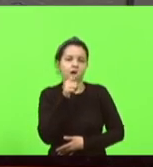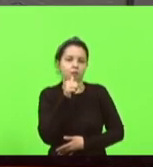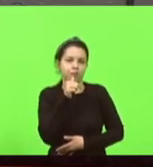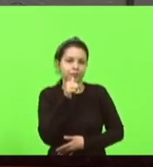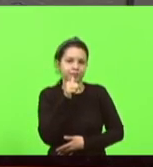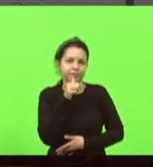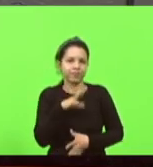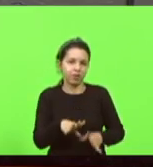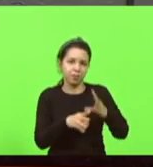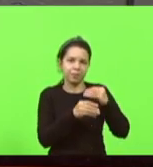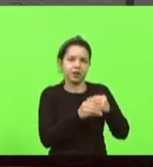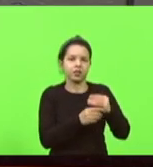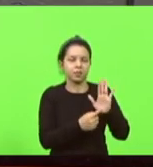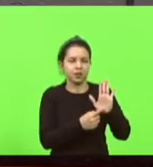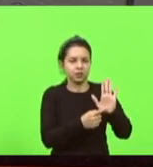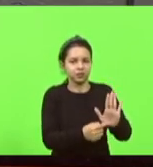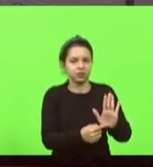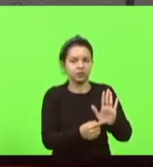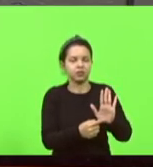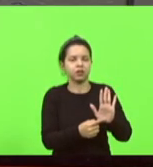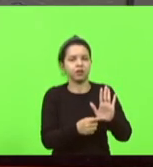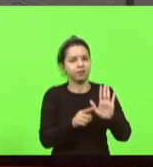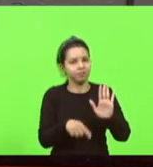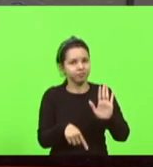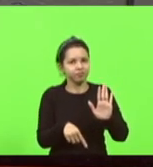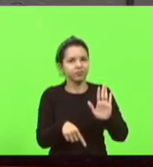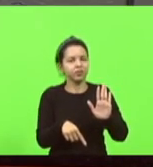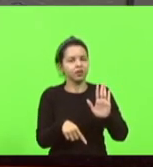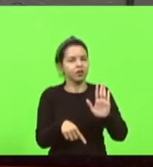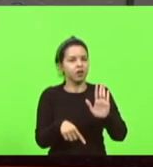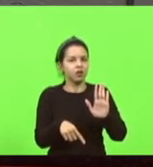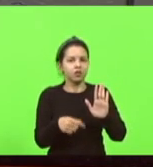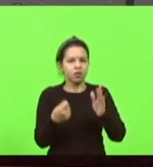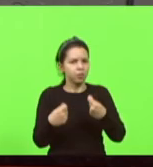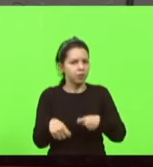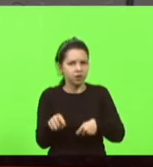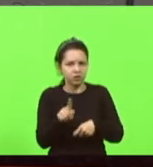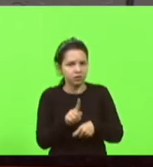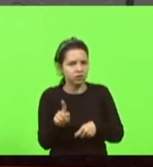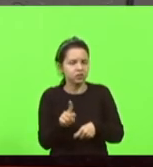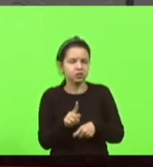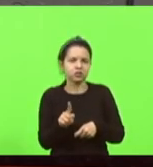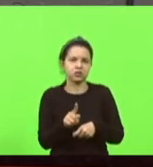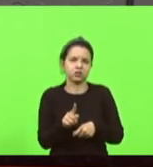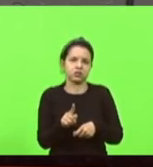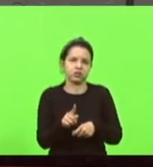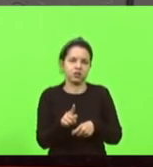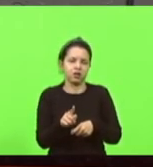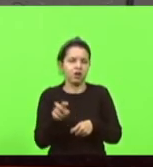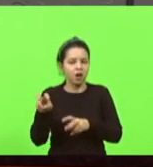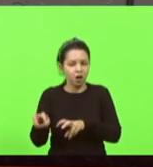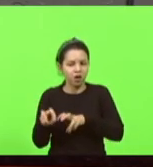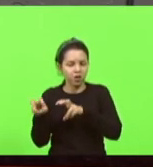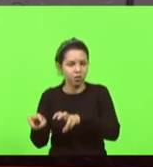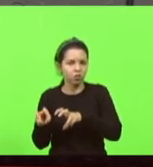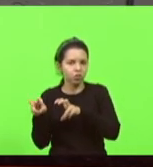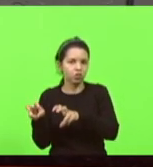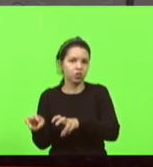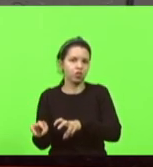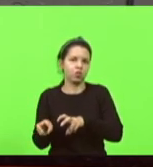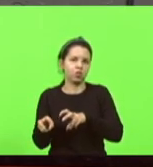que apresentamos é isso, basicamente isso, que não haja necessidade de o agricultor